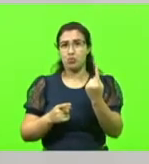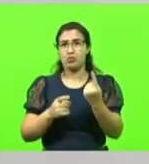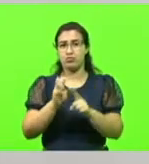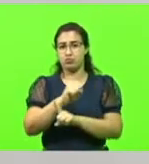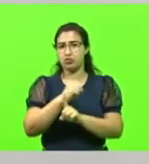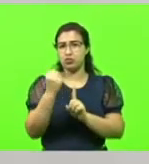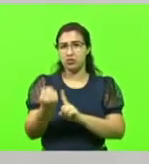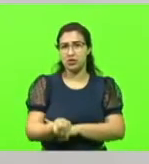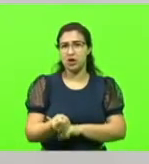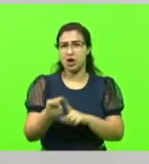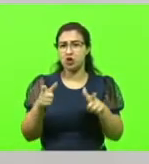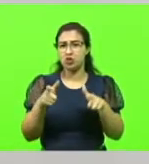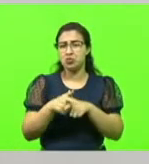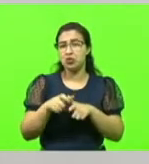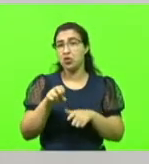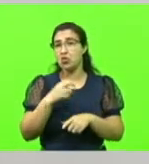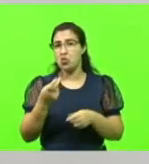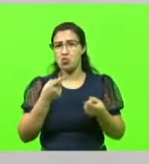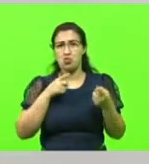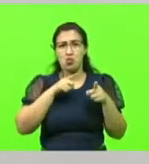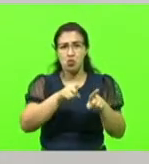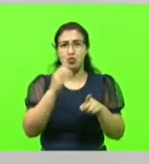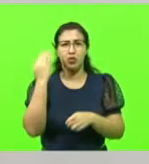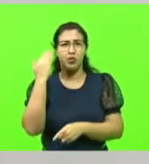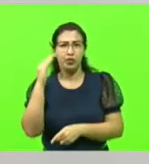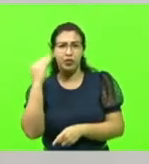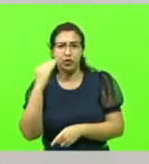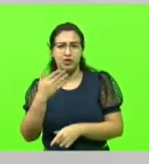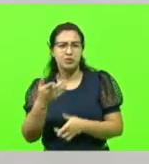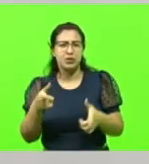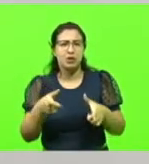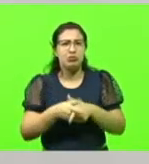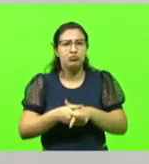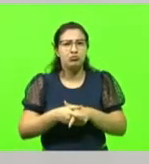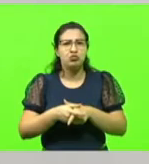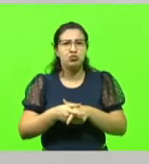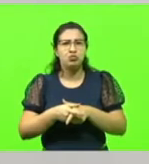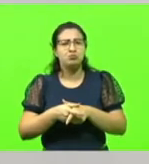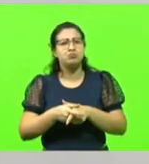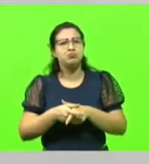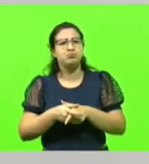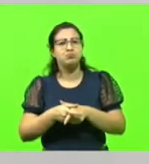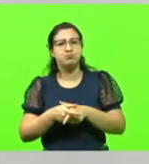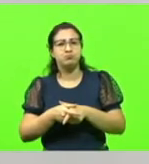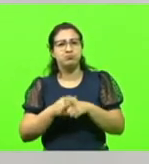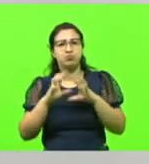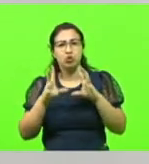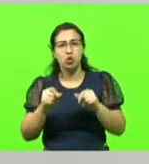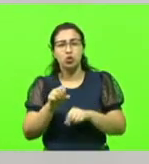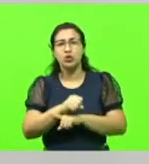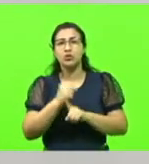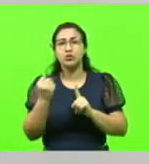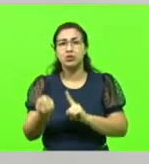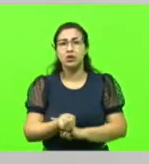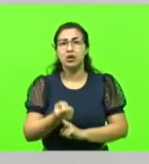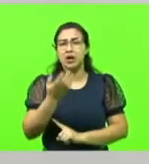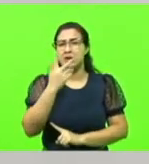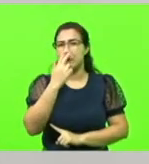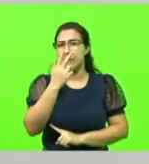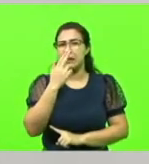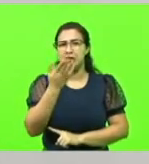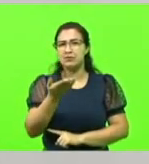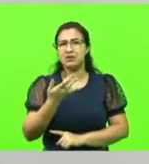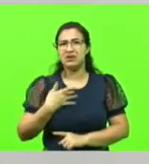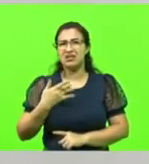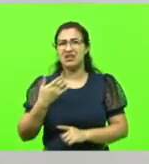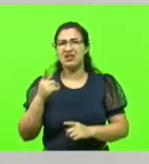se você contrariar o entendimento de uma minúscula parte de toda uma sociedade, você já recebe a